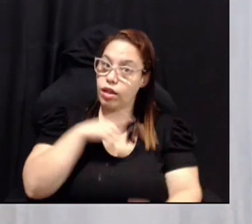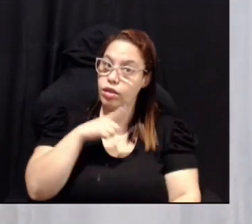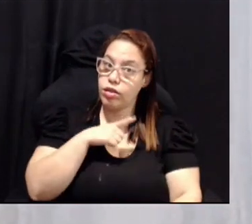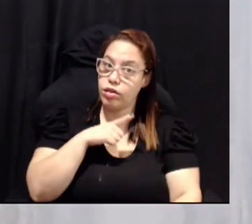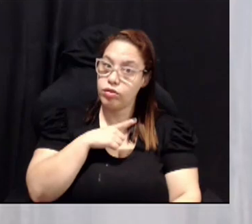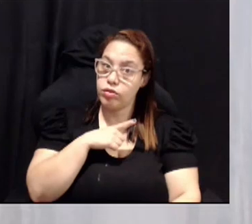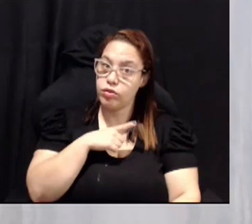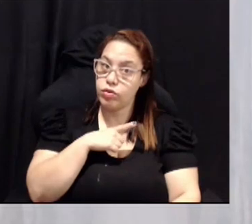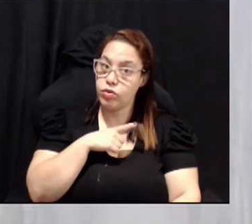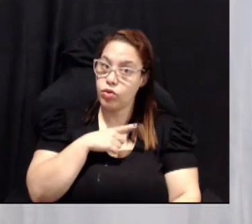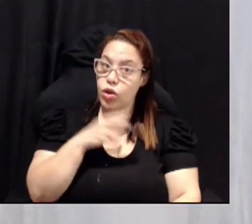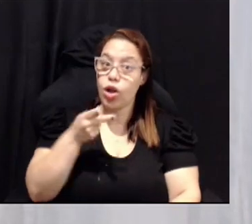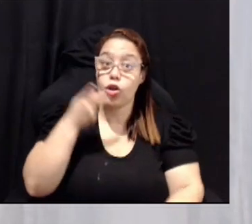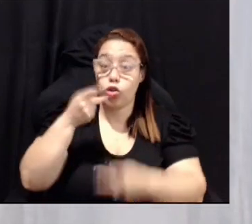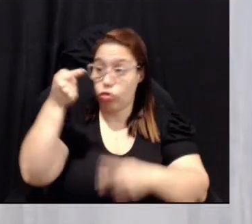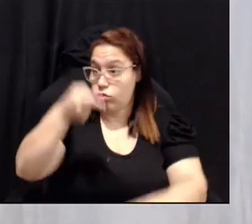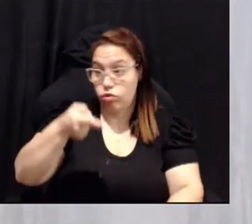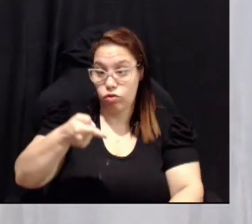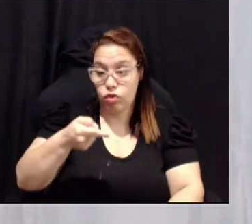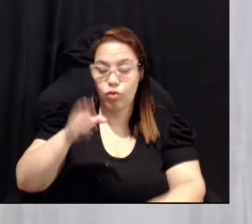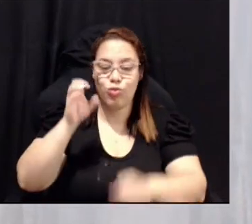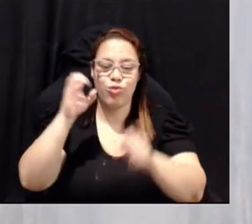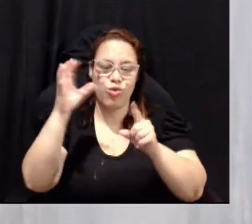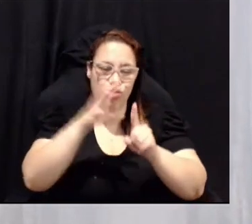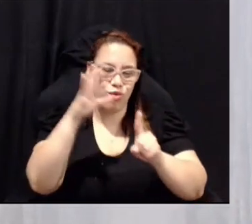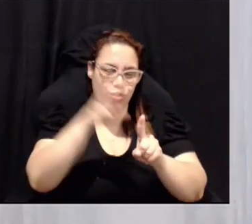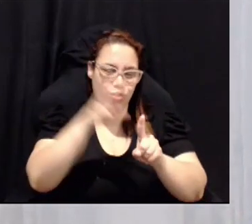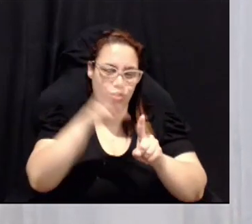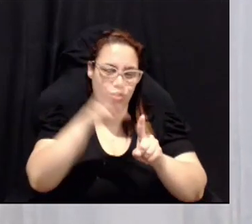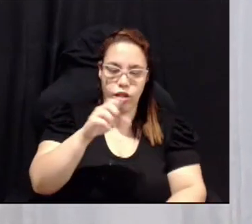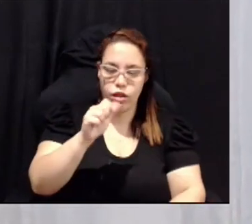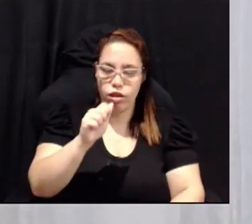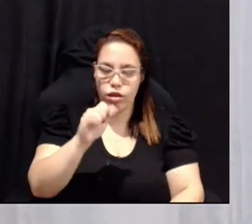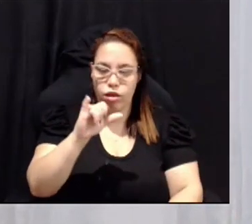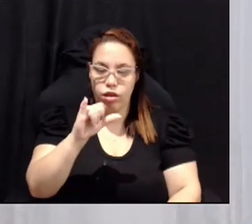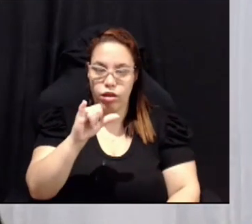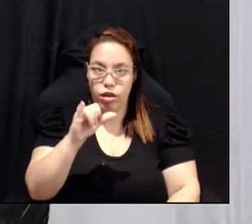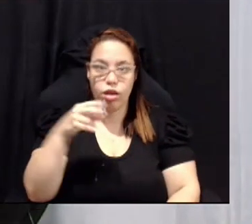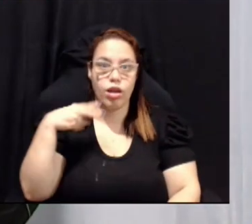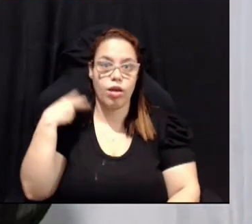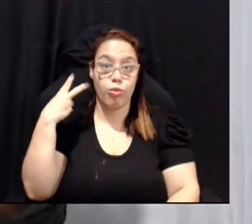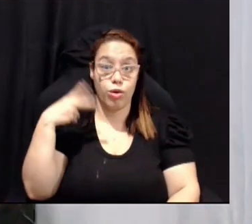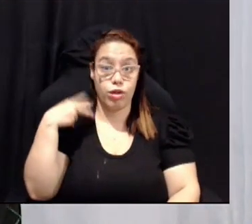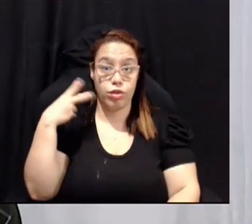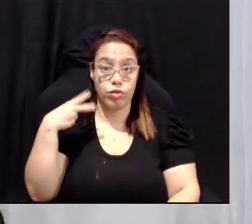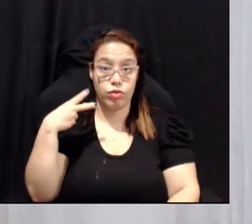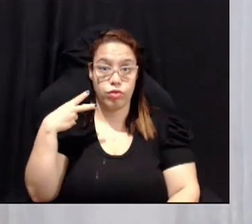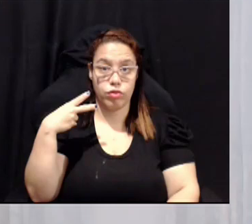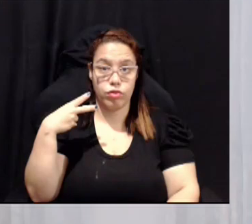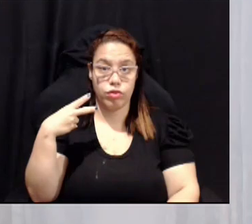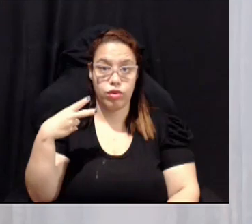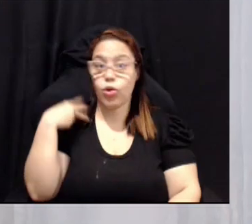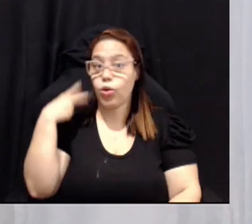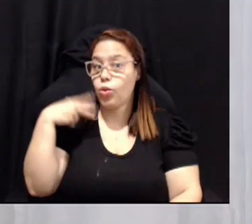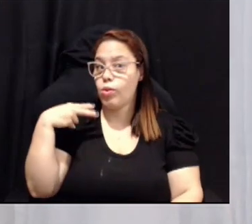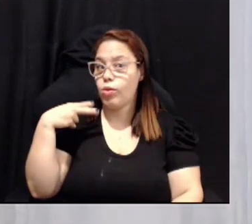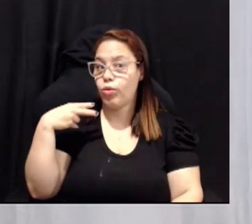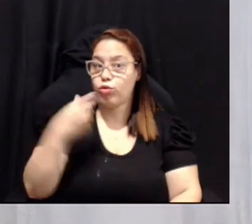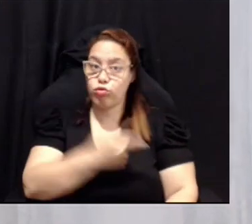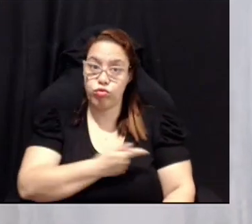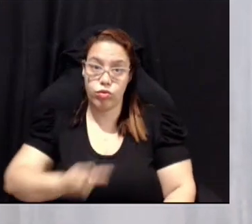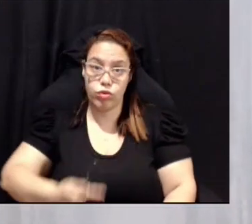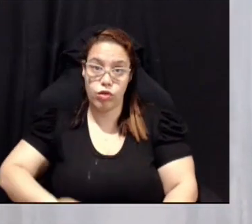uma coisa que a gente não falou aqui, que influencia muito no day trade, é a política. bastou um político, um governante, dar